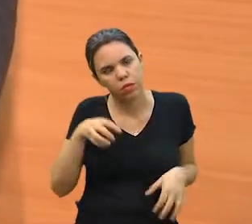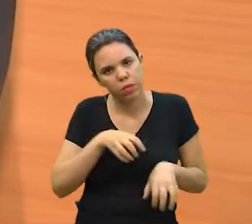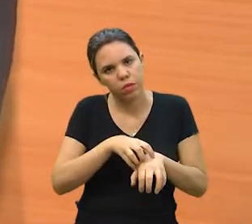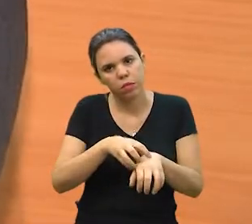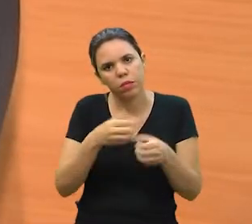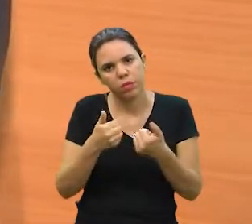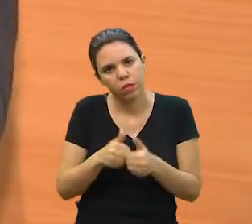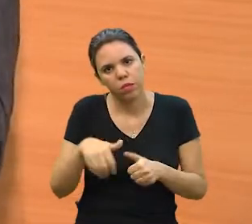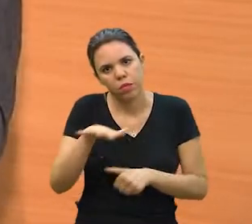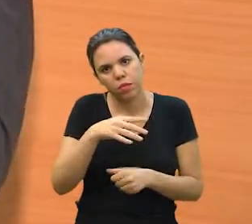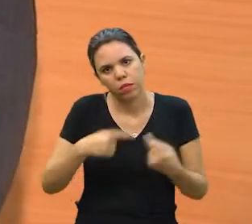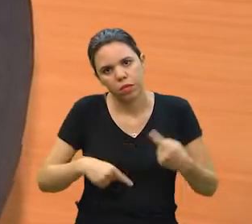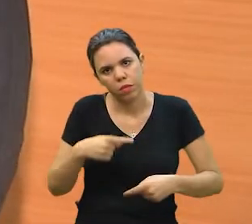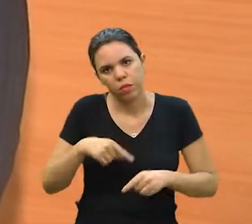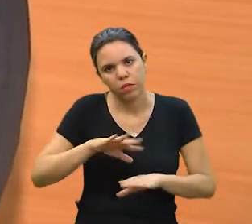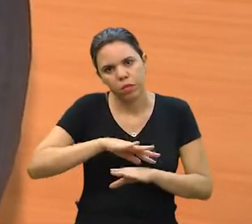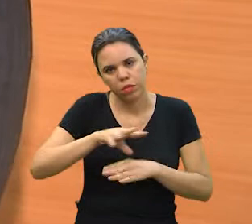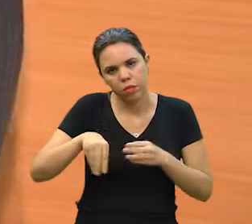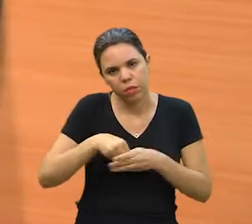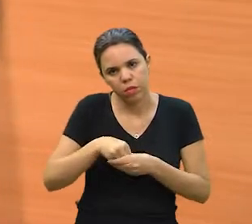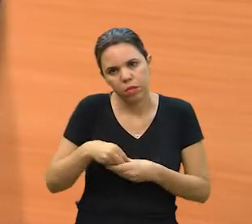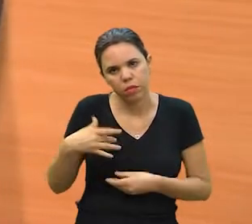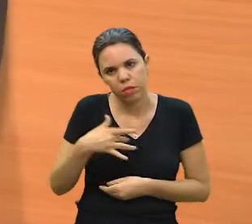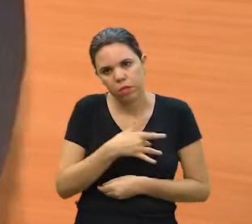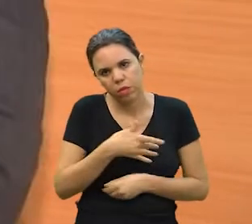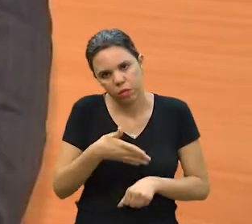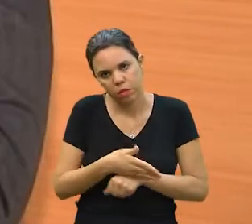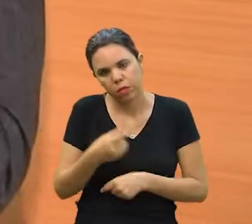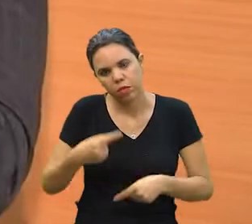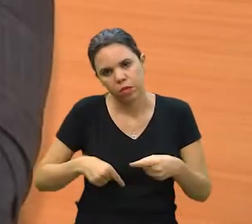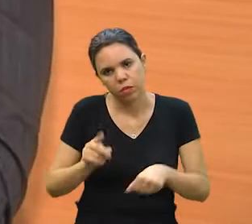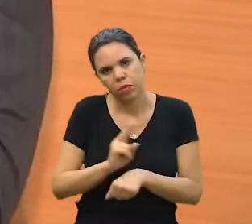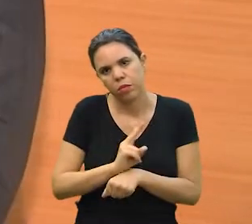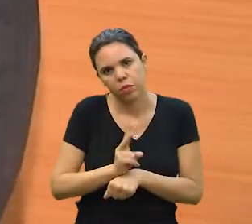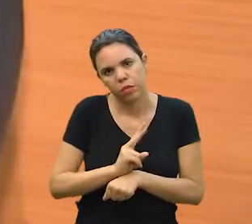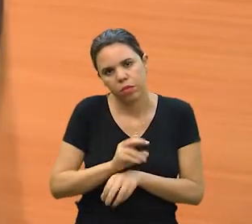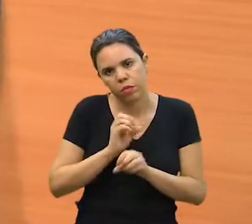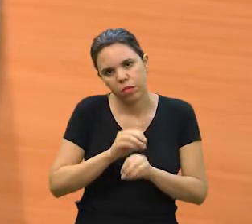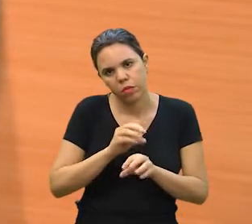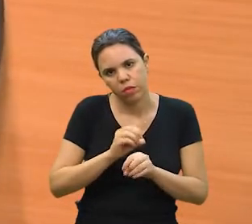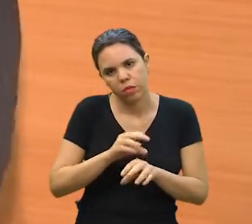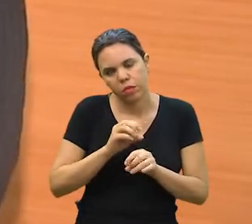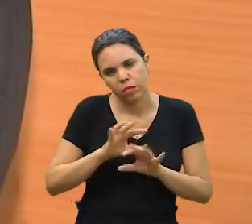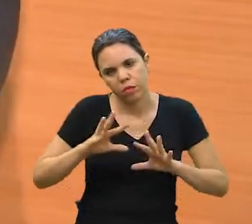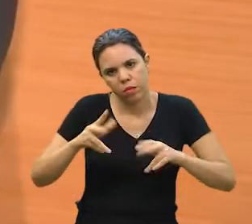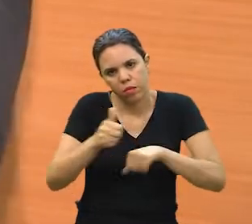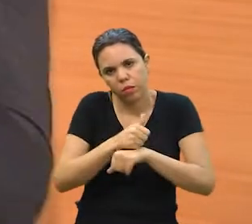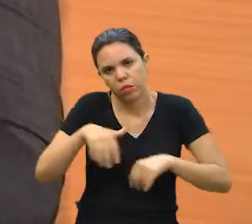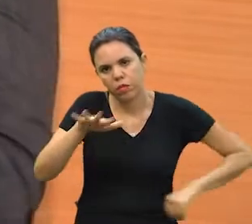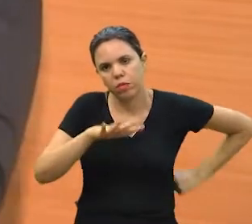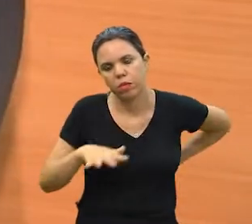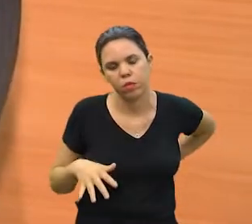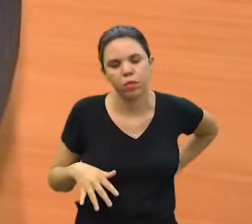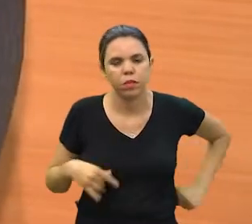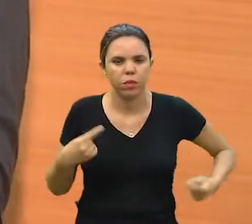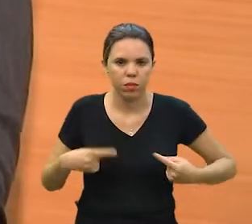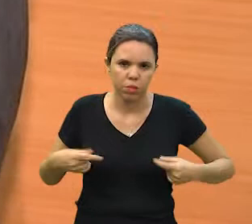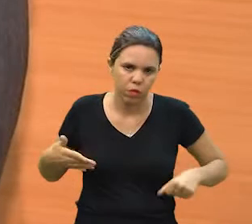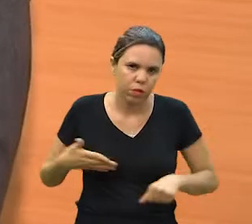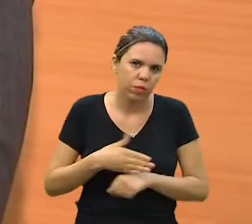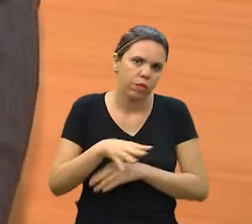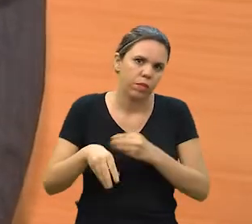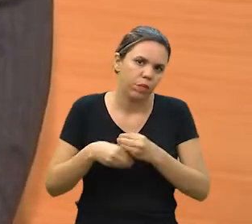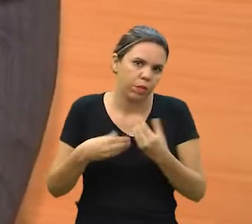pensa em transporte, a política está inserida nisso, em saúde, em segurança, na educação, em todas as áreas a política